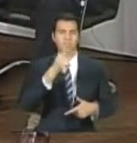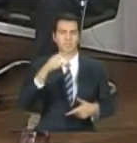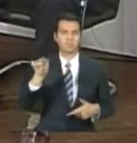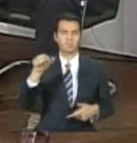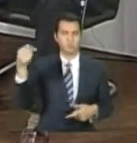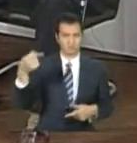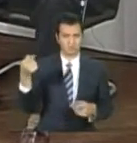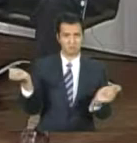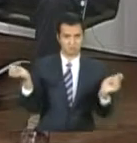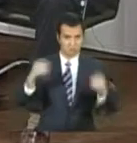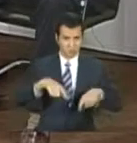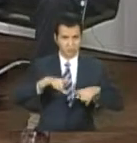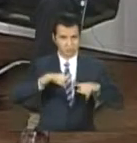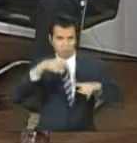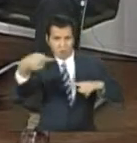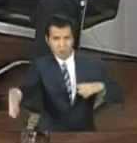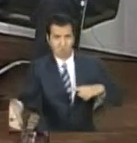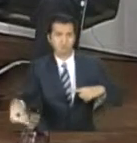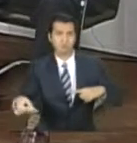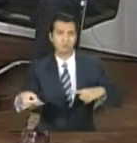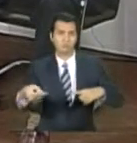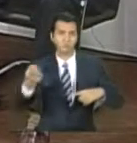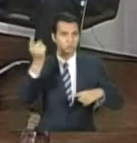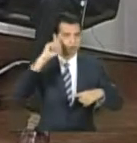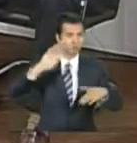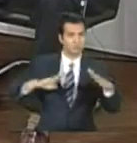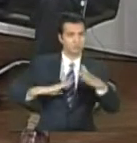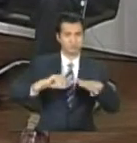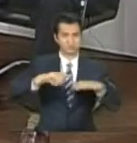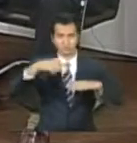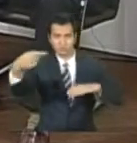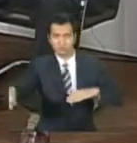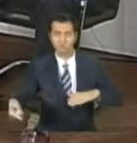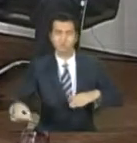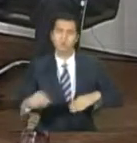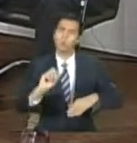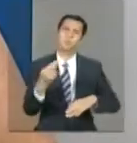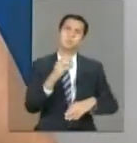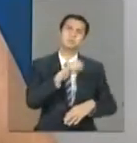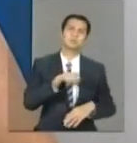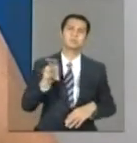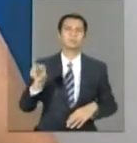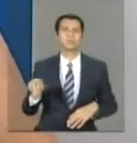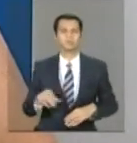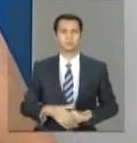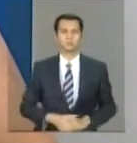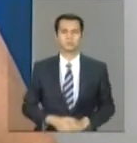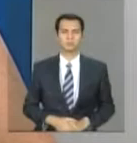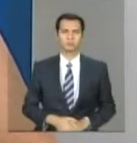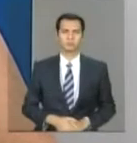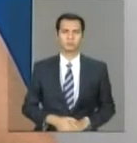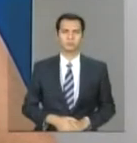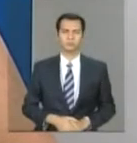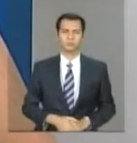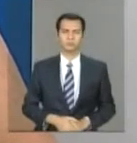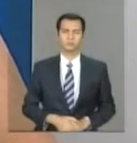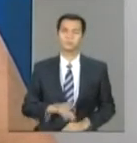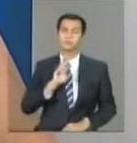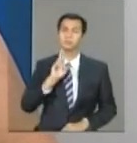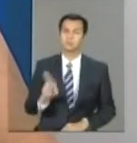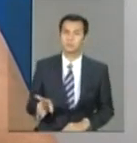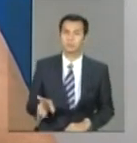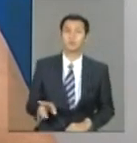Há possibilidade de haver essa prorrogação ou não? A priori, essa prorrogação ela não foi